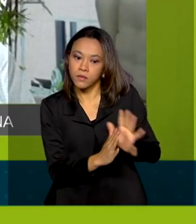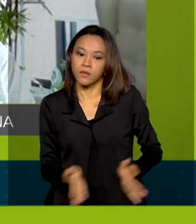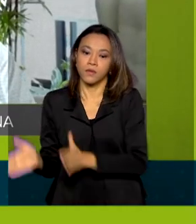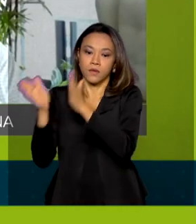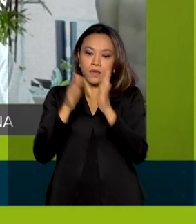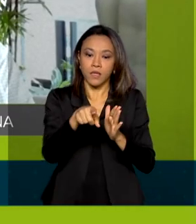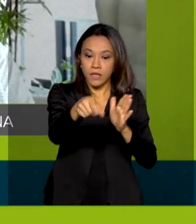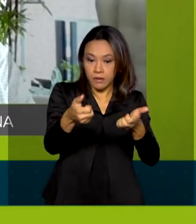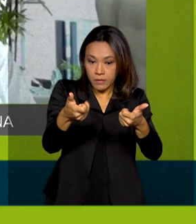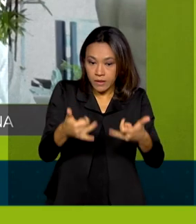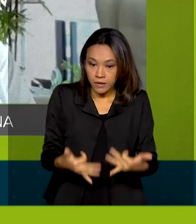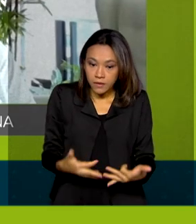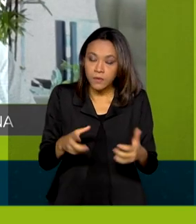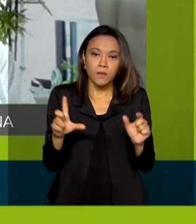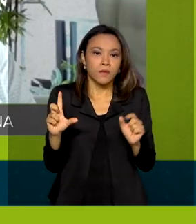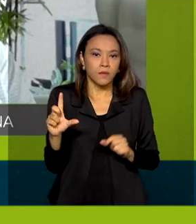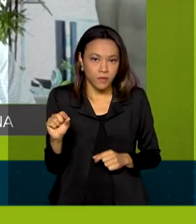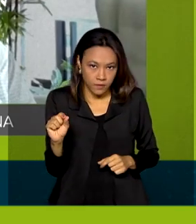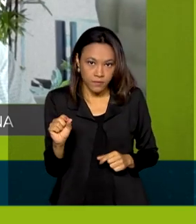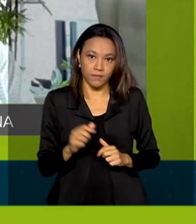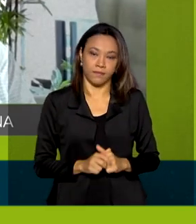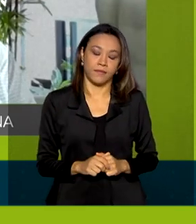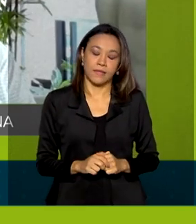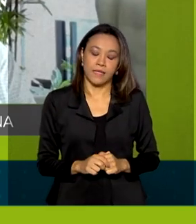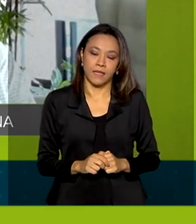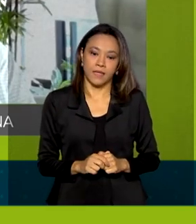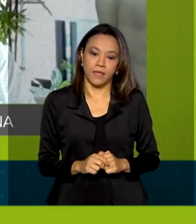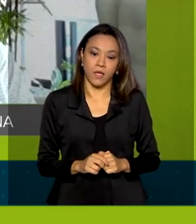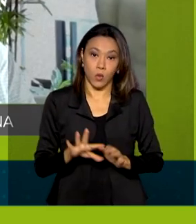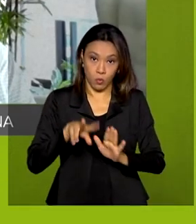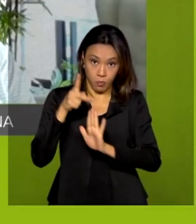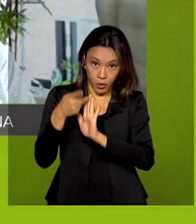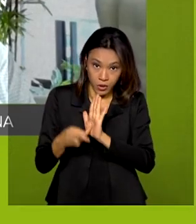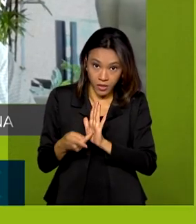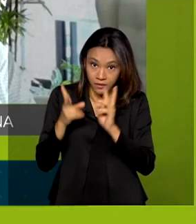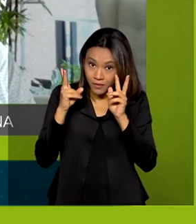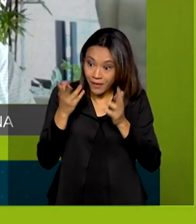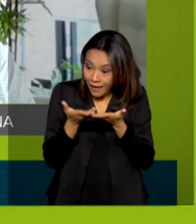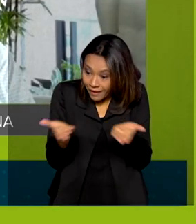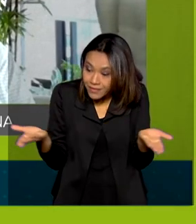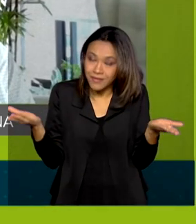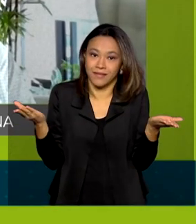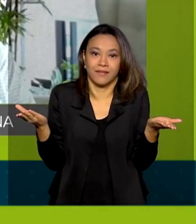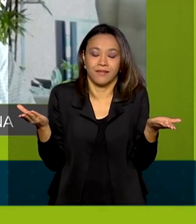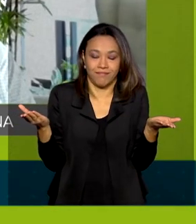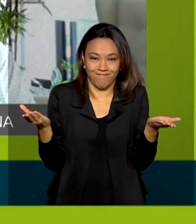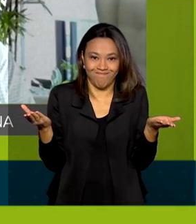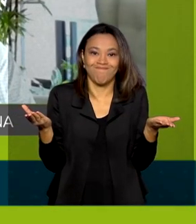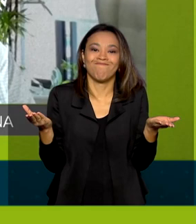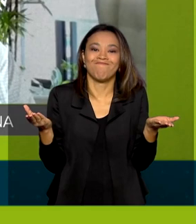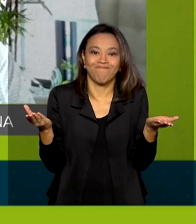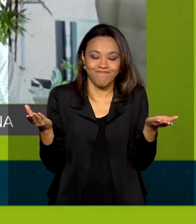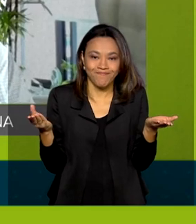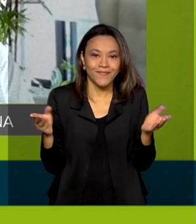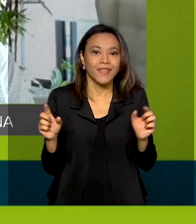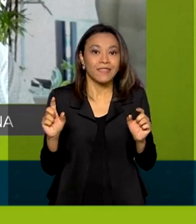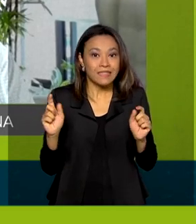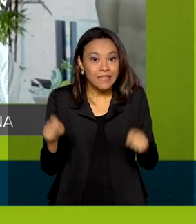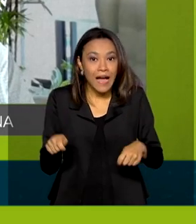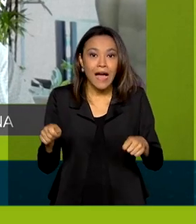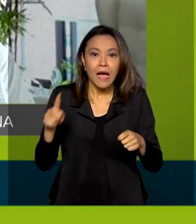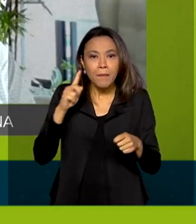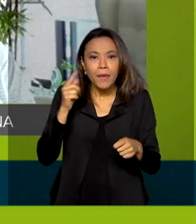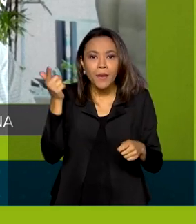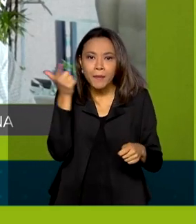produtores rurais de que é um projeto como esse faz mais de que fazer a